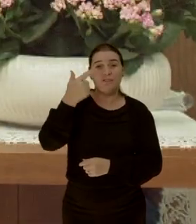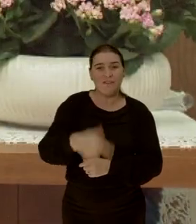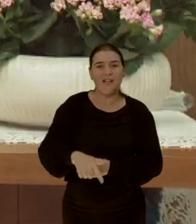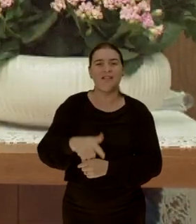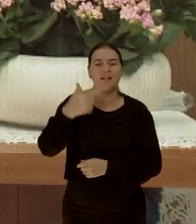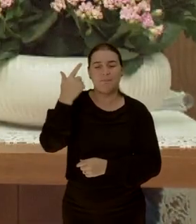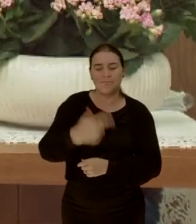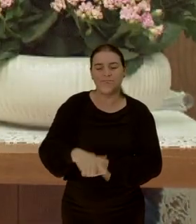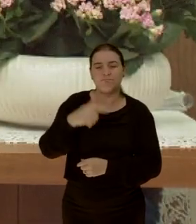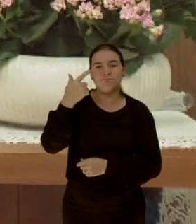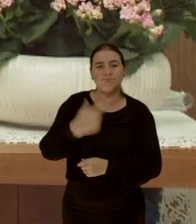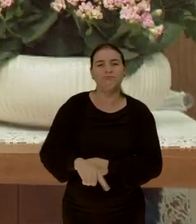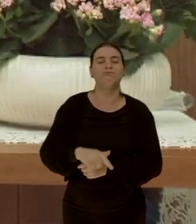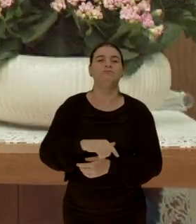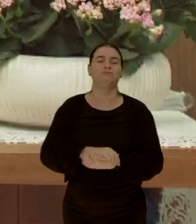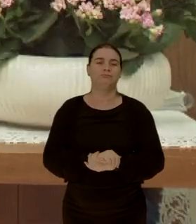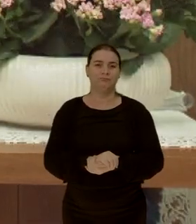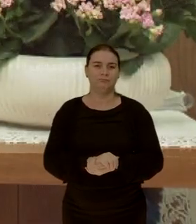vezes,